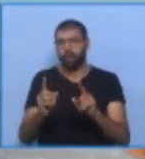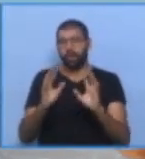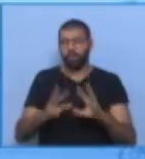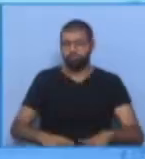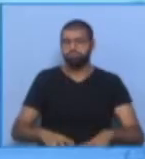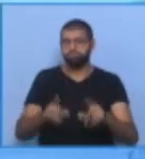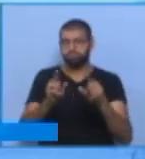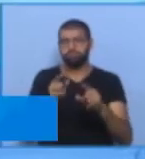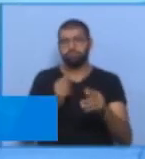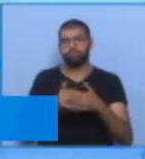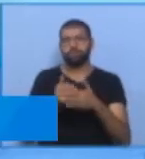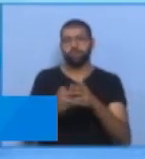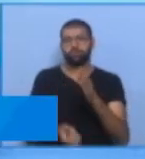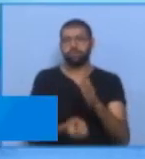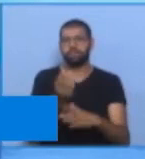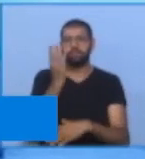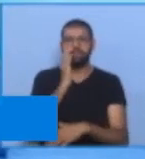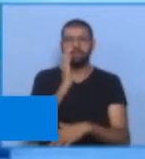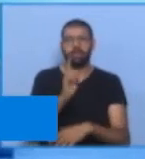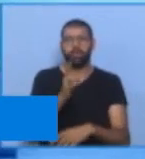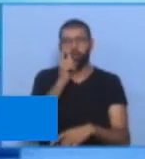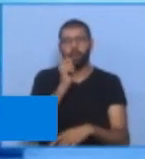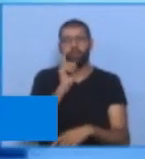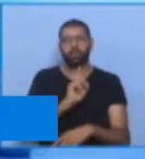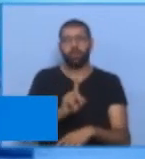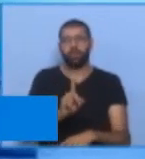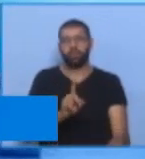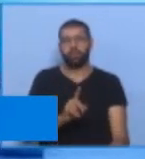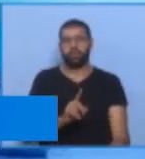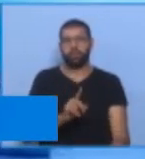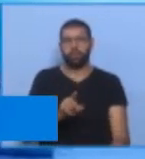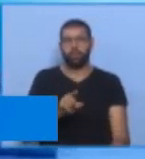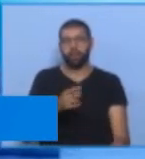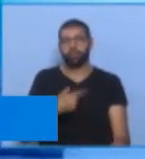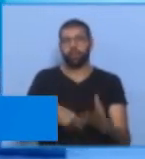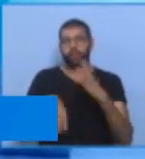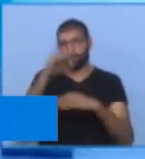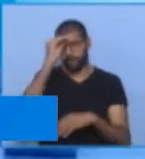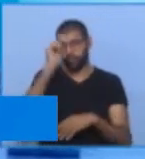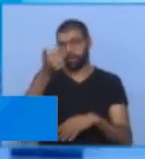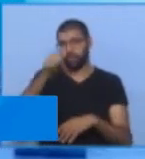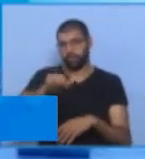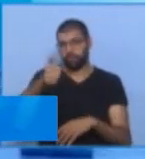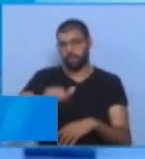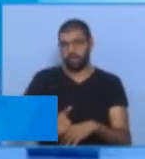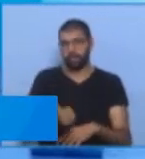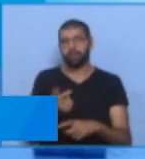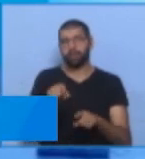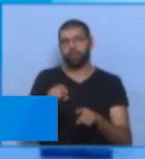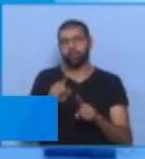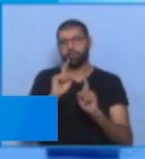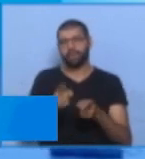progresso no processo de criação. Claro. O homem e a mulher, então, adquirem o conhecimento do bem e do mal, passam a